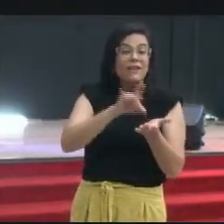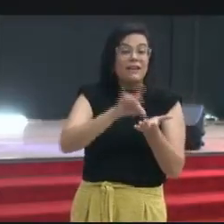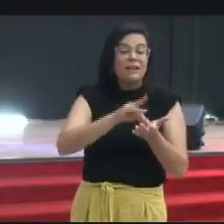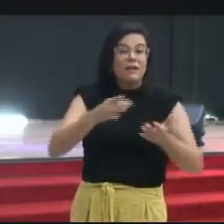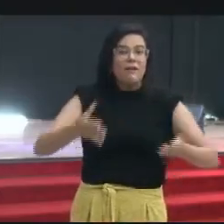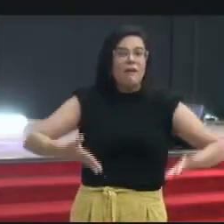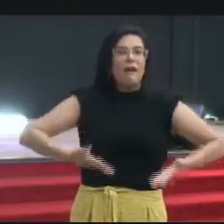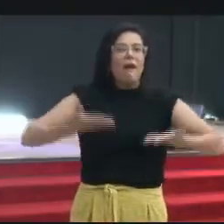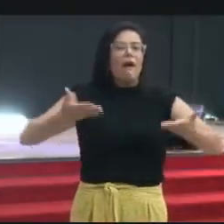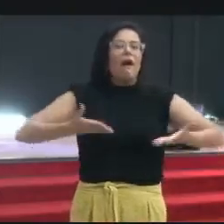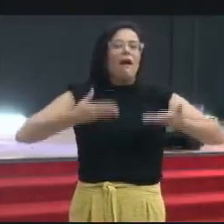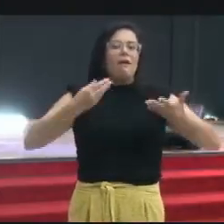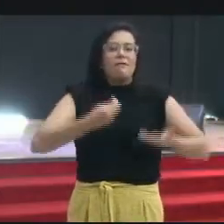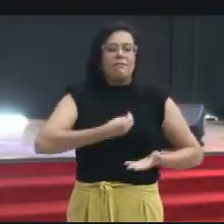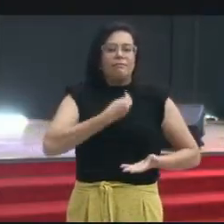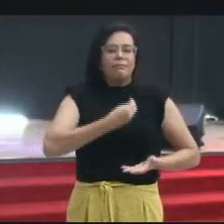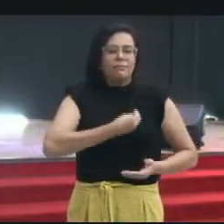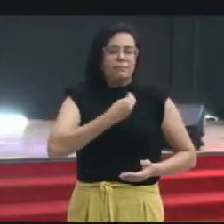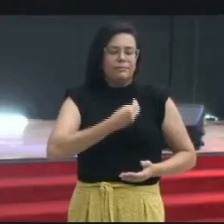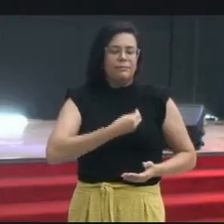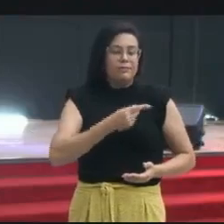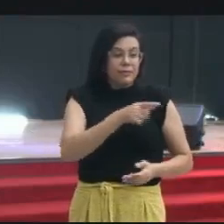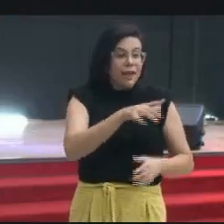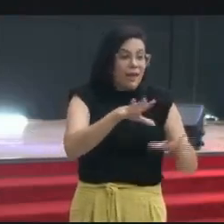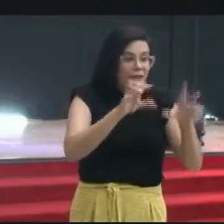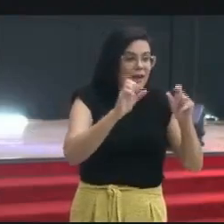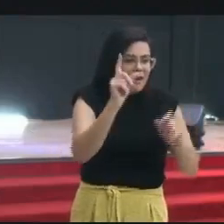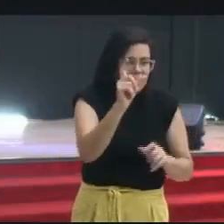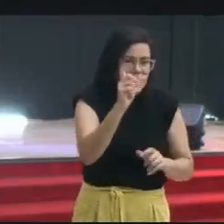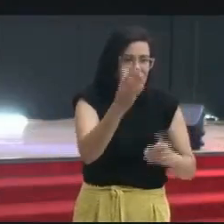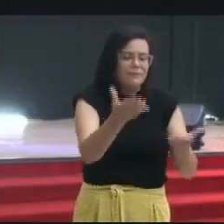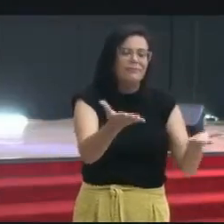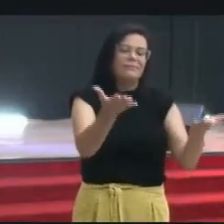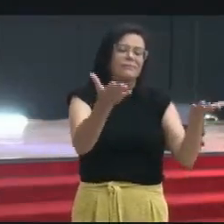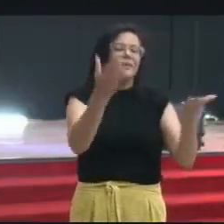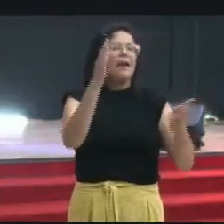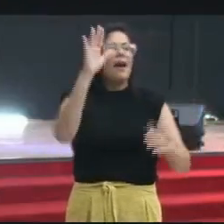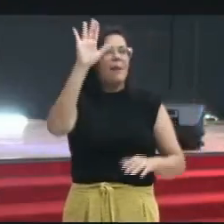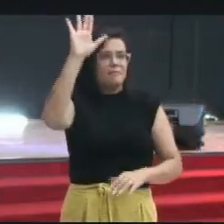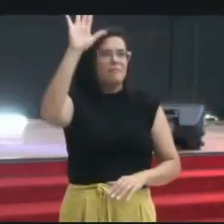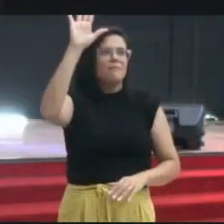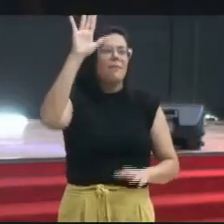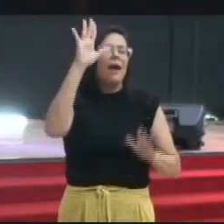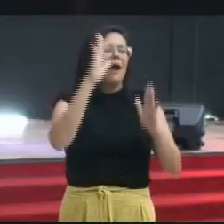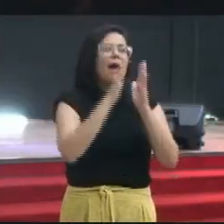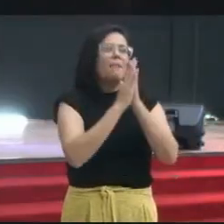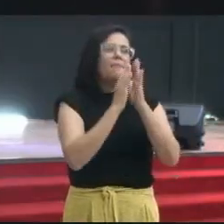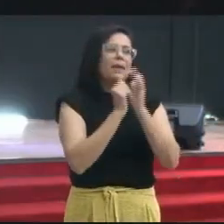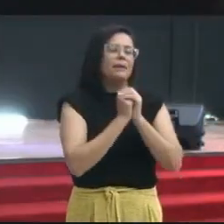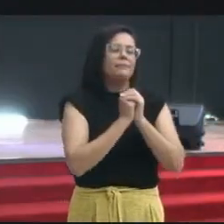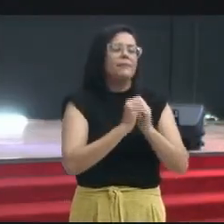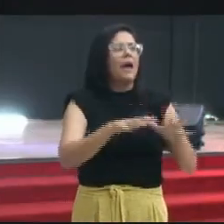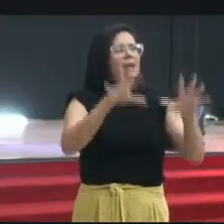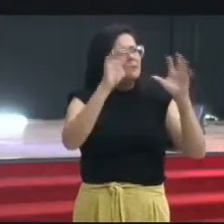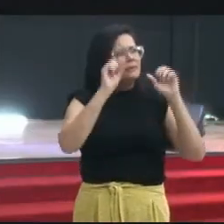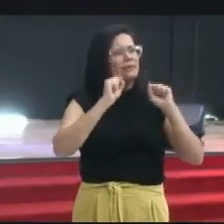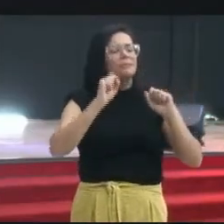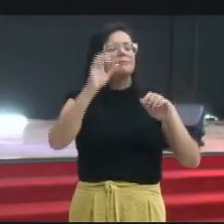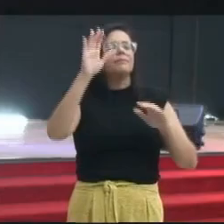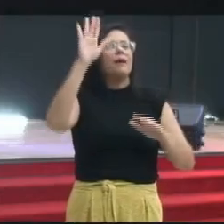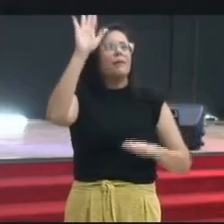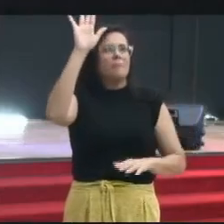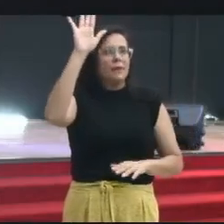sua vida. Quantos recebem esta palavra, digam amém. Quantos recebem, digam amém.